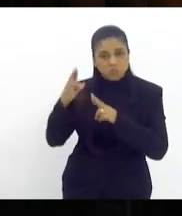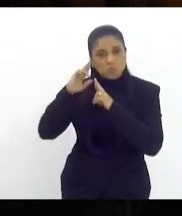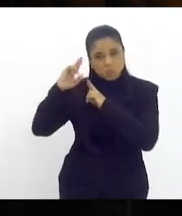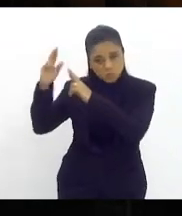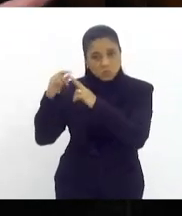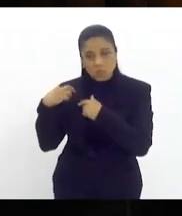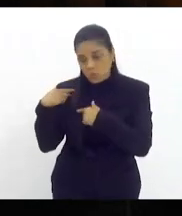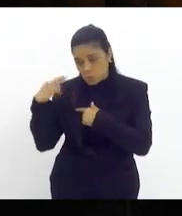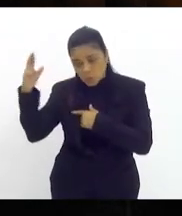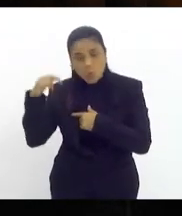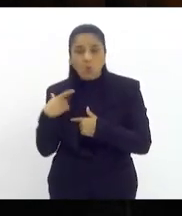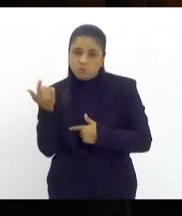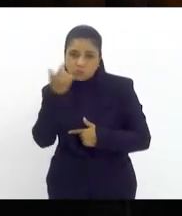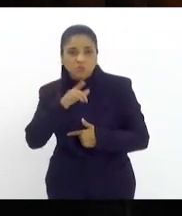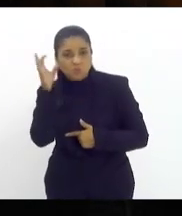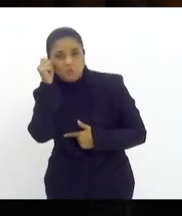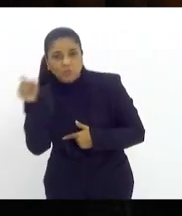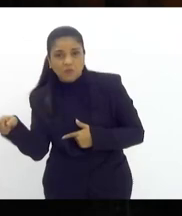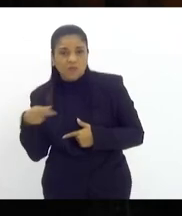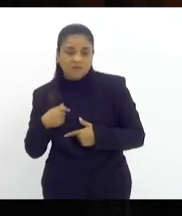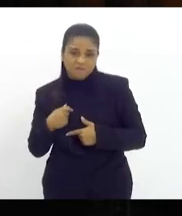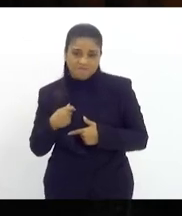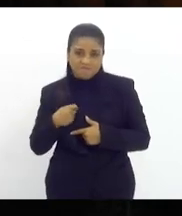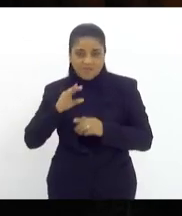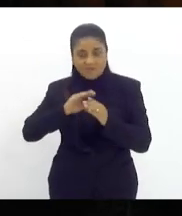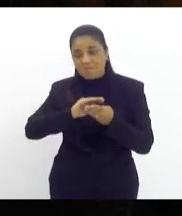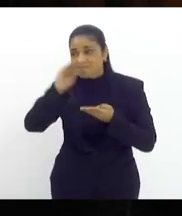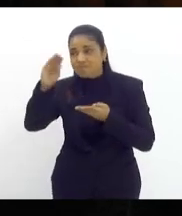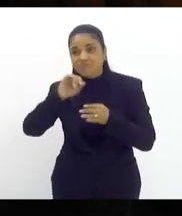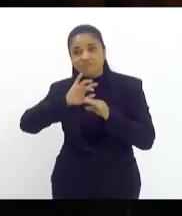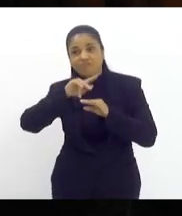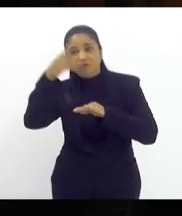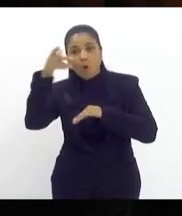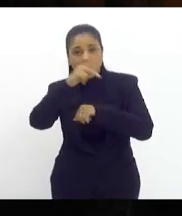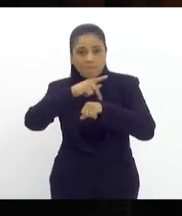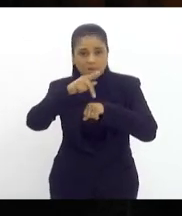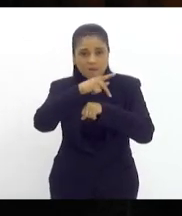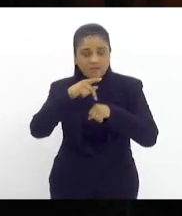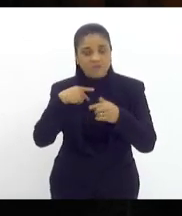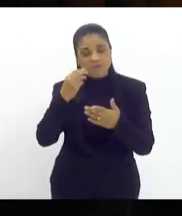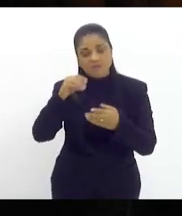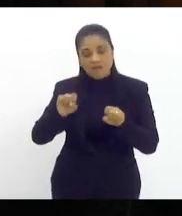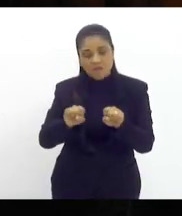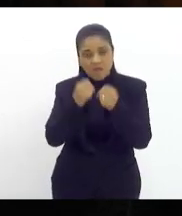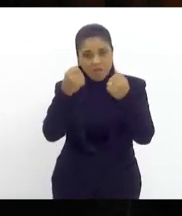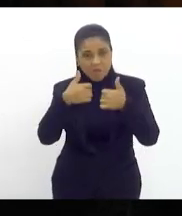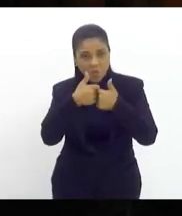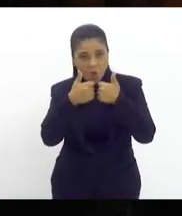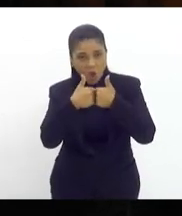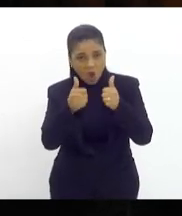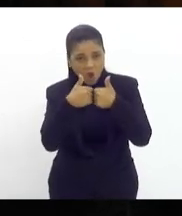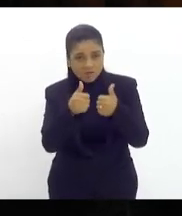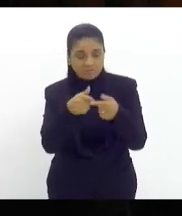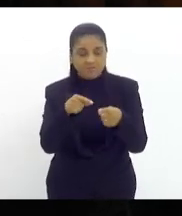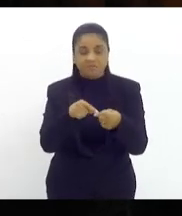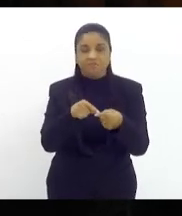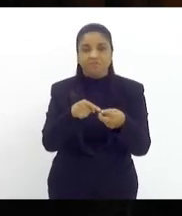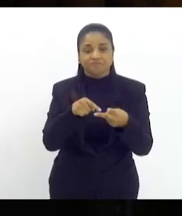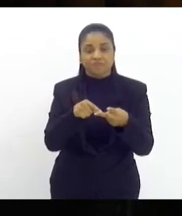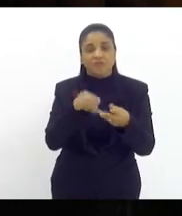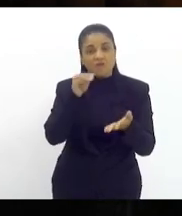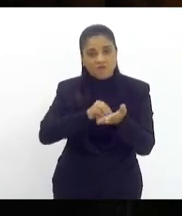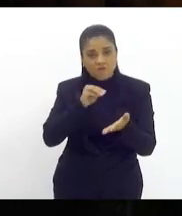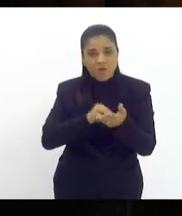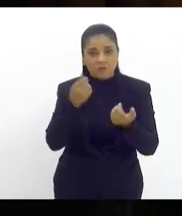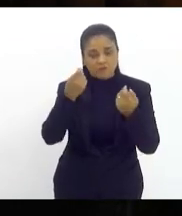aí vai pedir recuperação judicial carro quebrado falta de cobrador descumprimento de decisão judicial